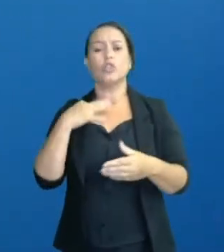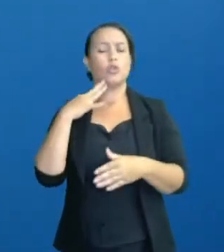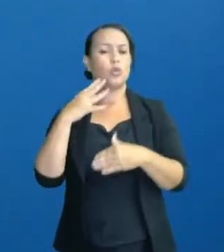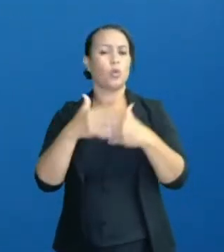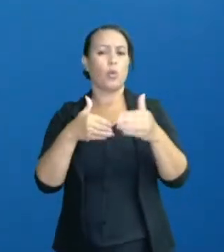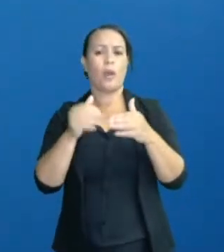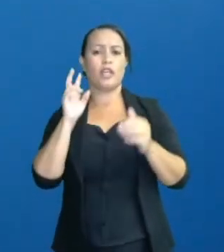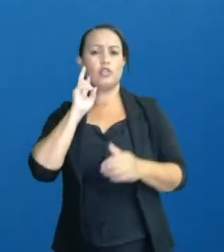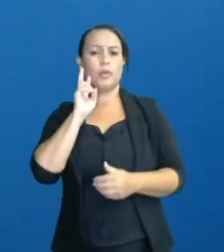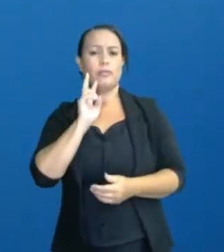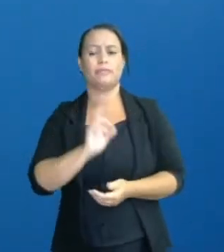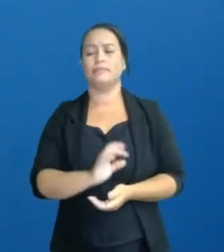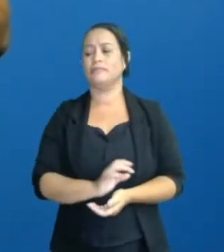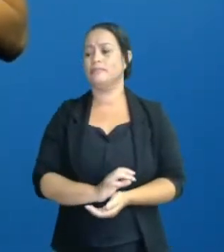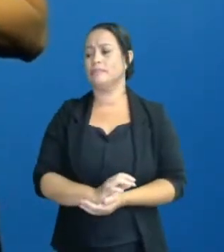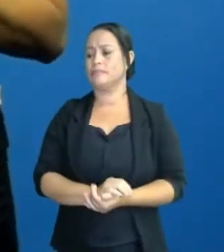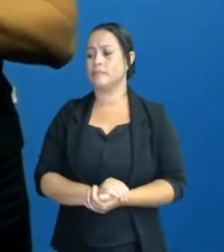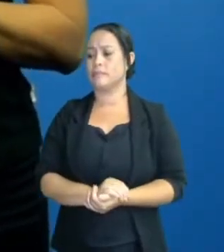história.